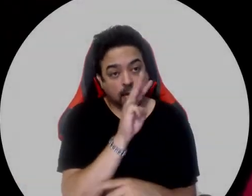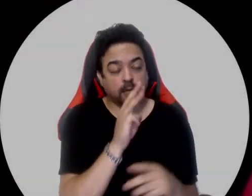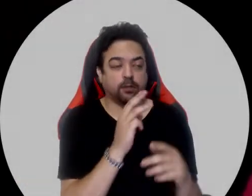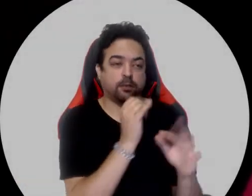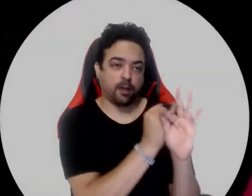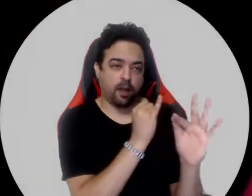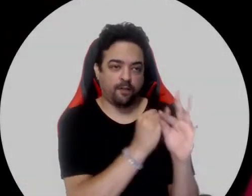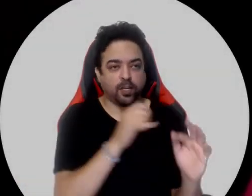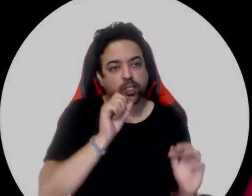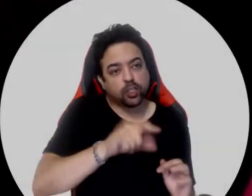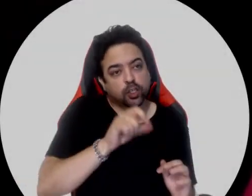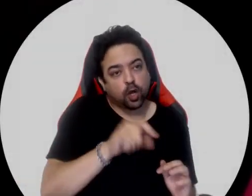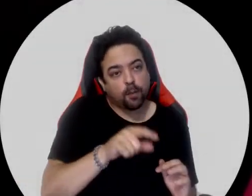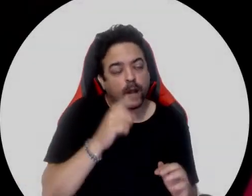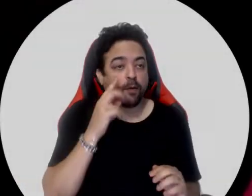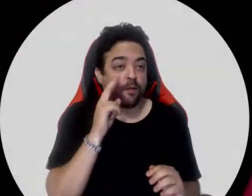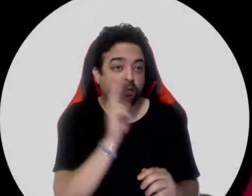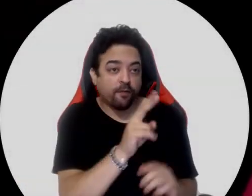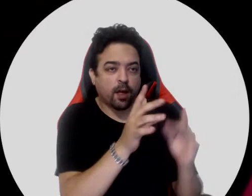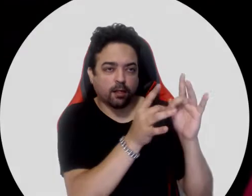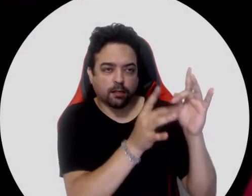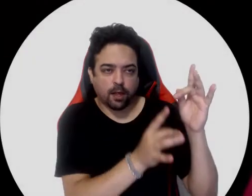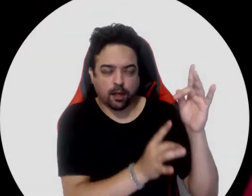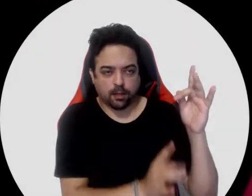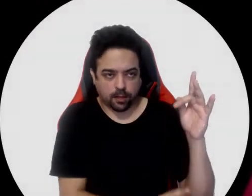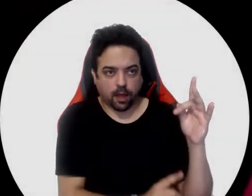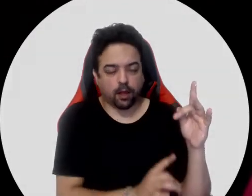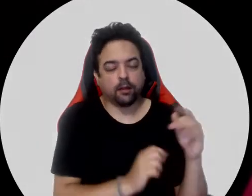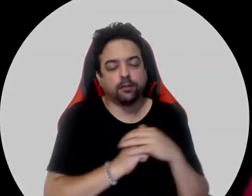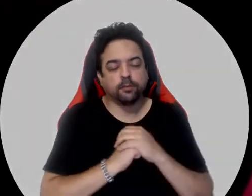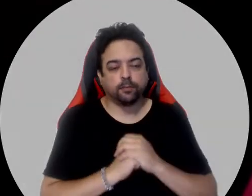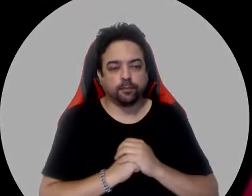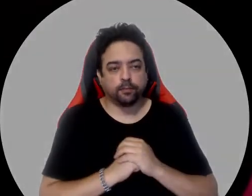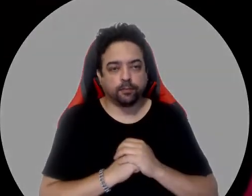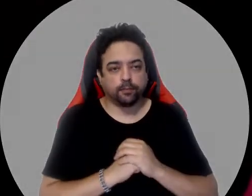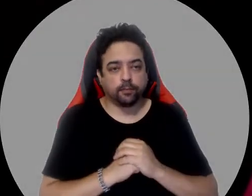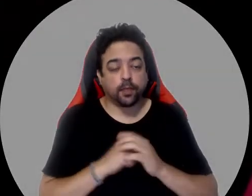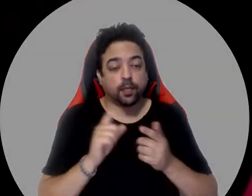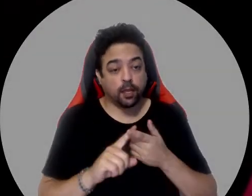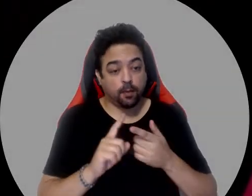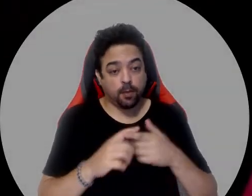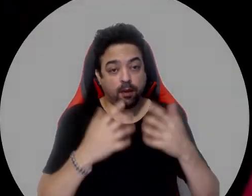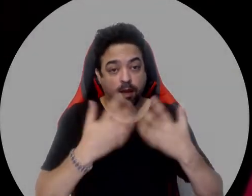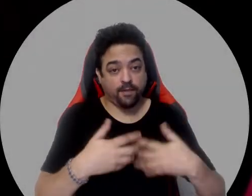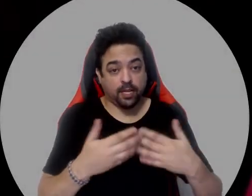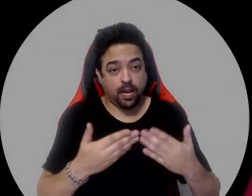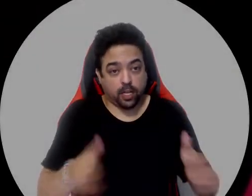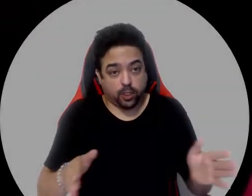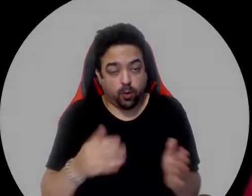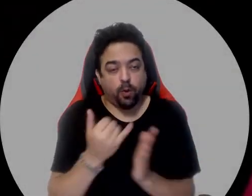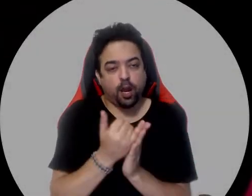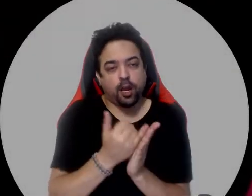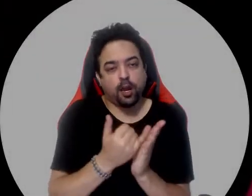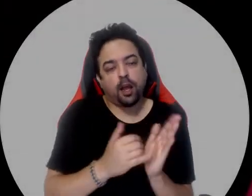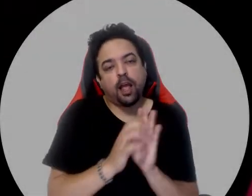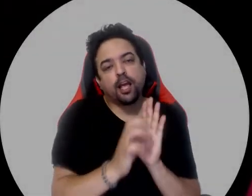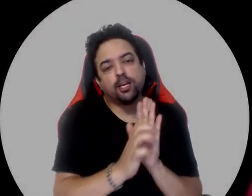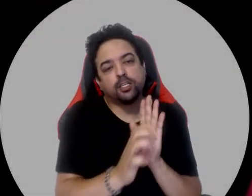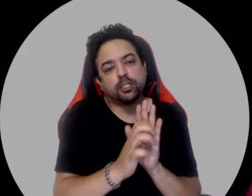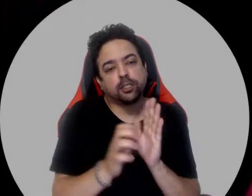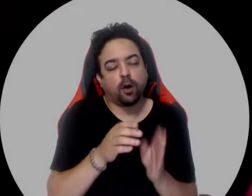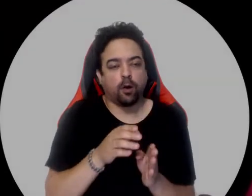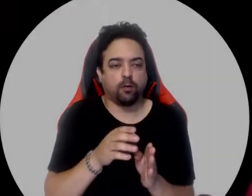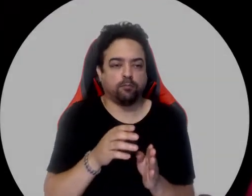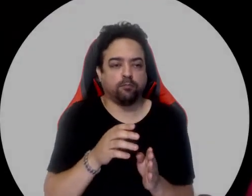Passa lá no site do campus e confere todos os detalhes dessa seleção. E o IFC lançou mais um edital